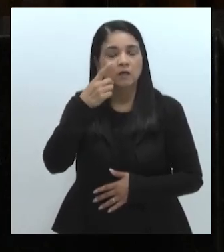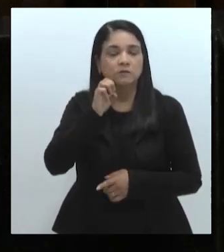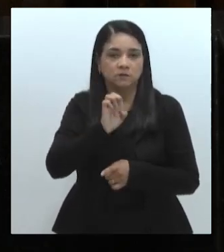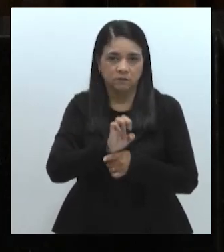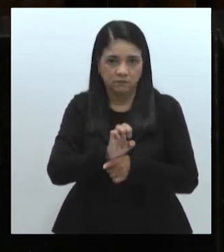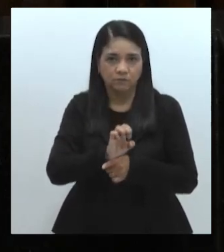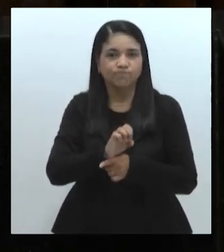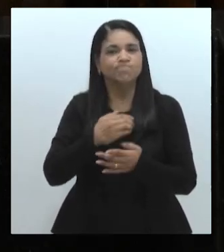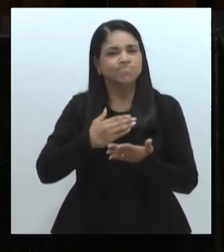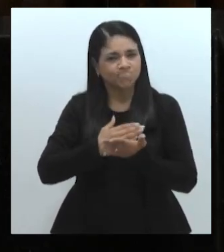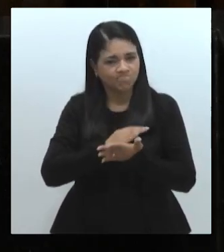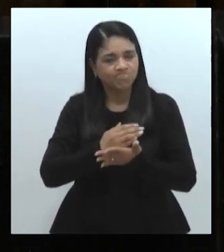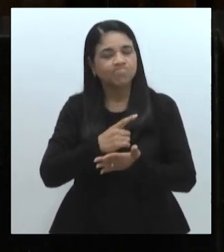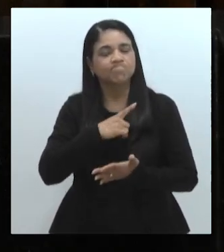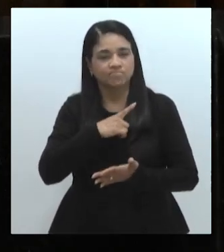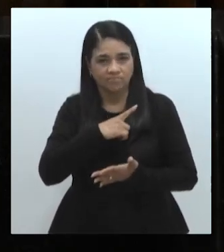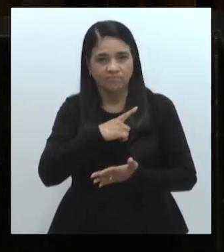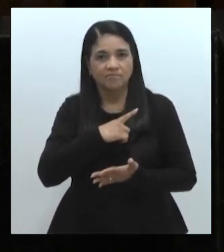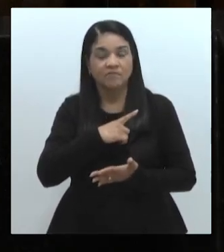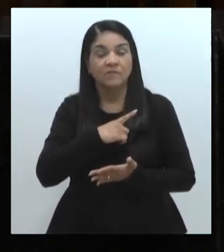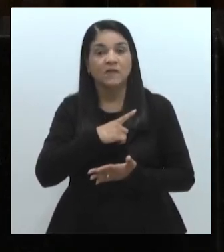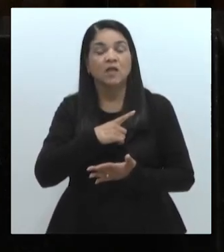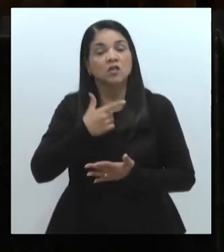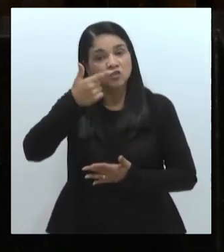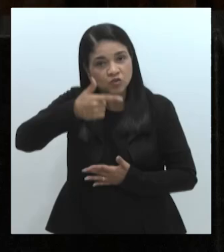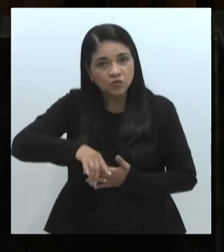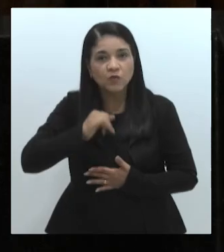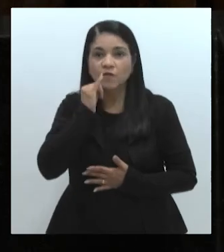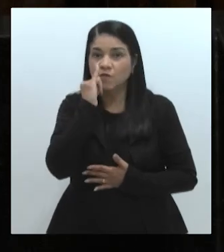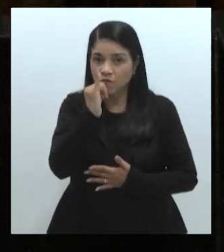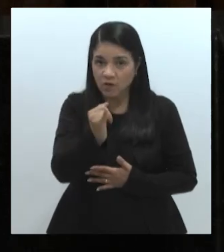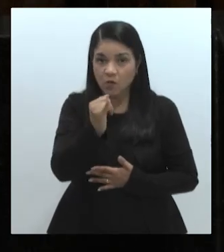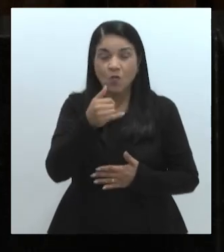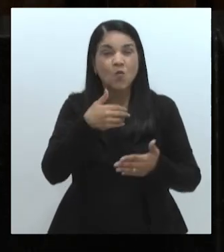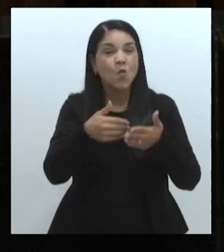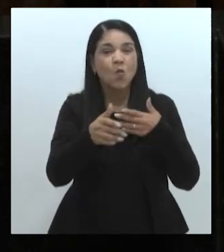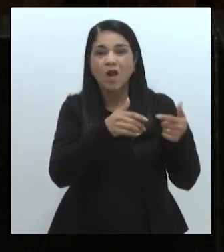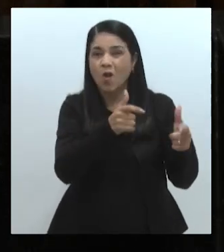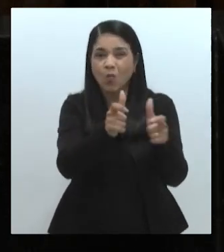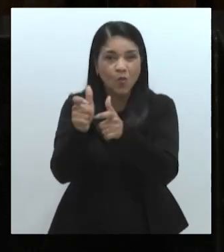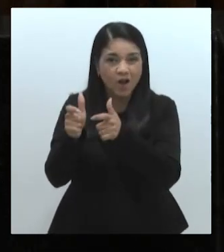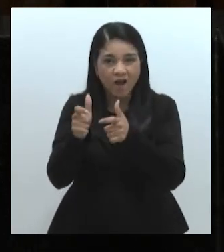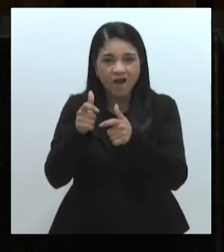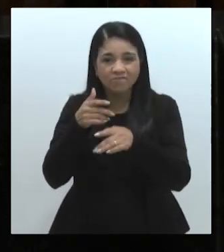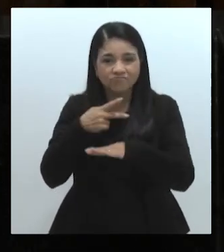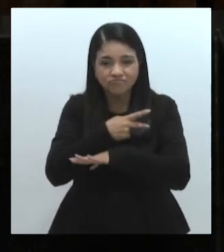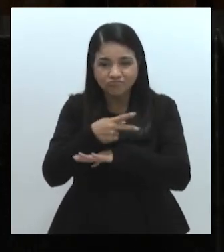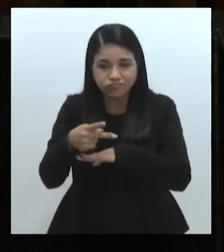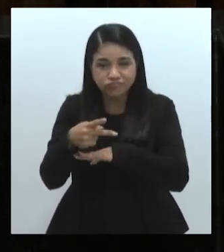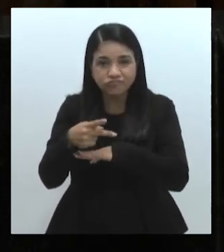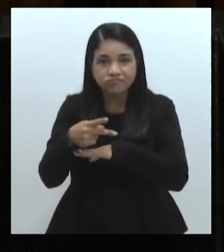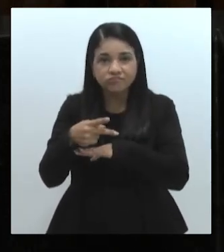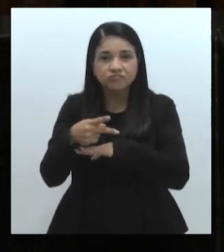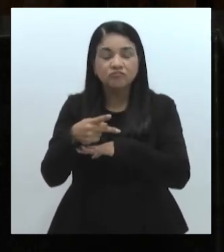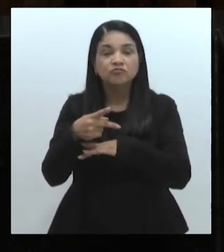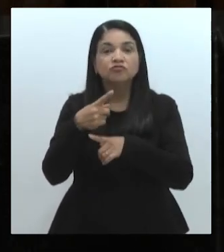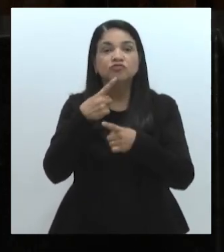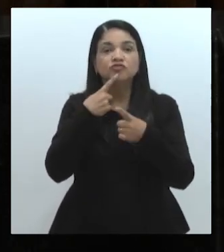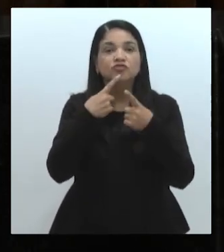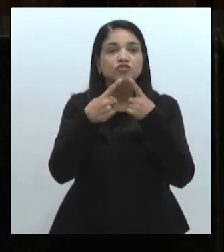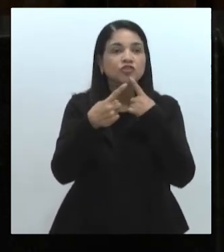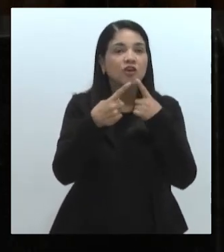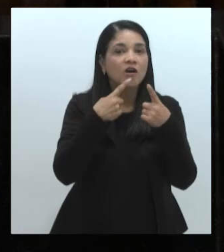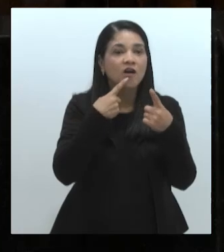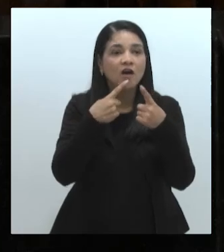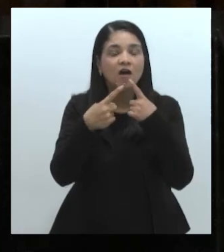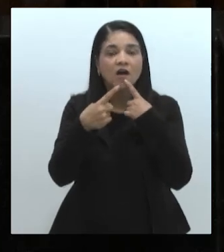e repito, em qualquer lugar que você vá e estabeleça o diálogo